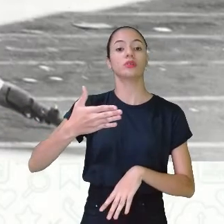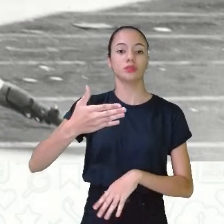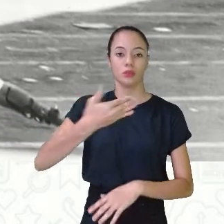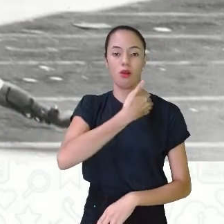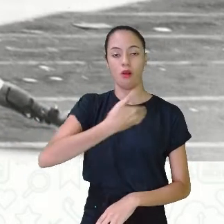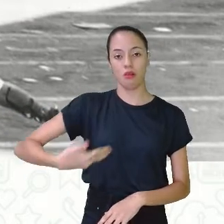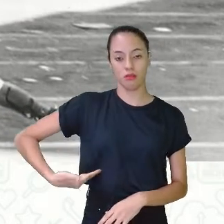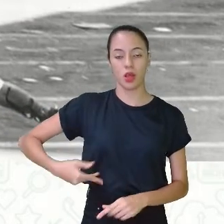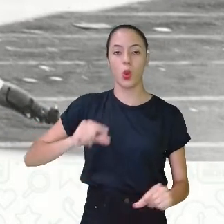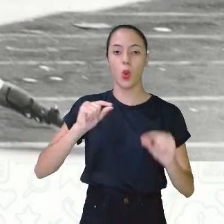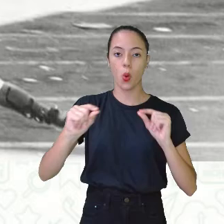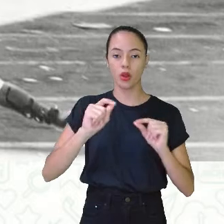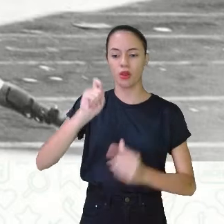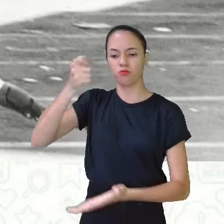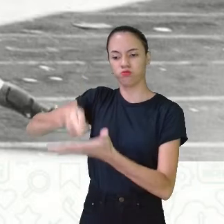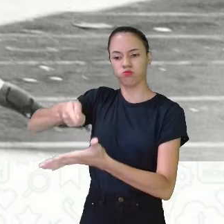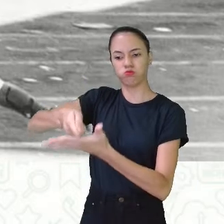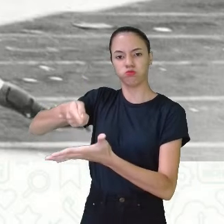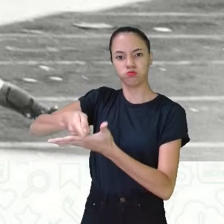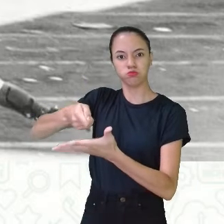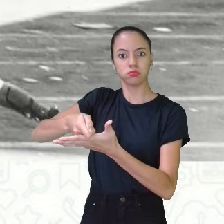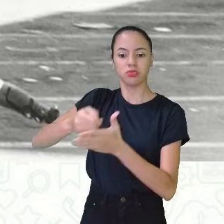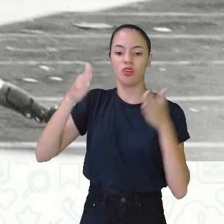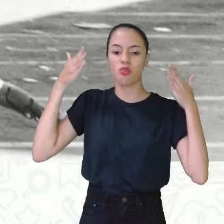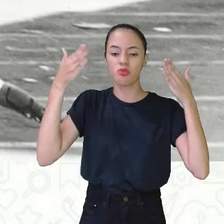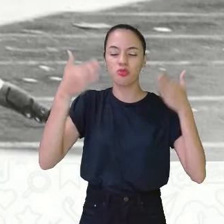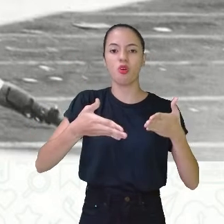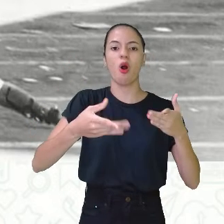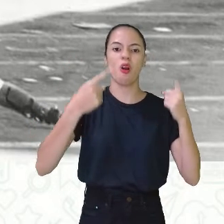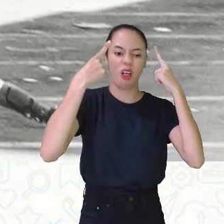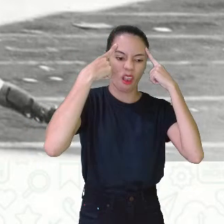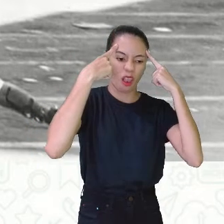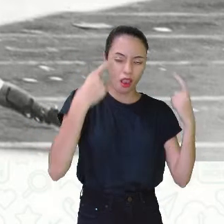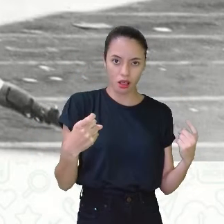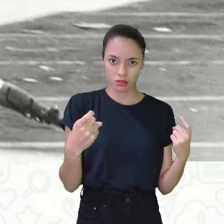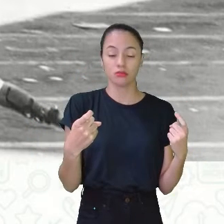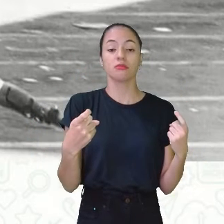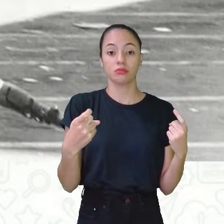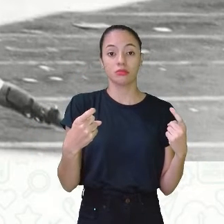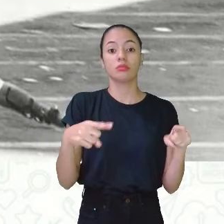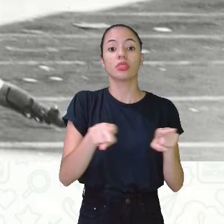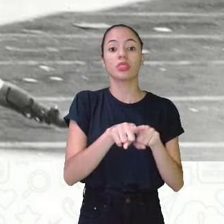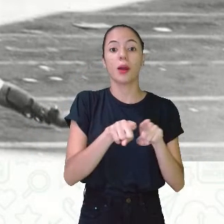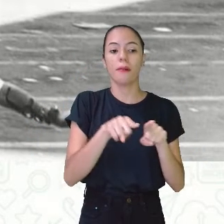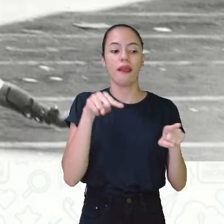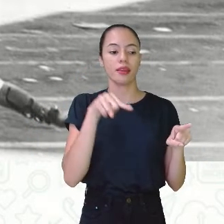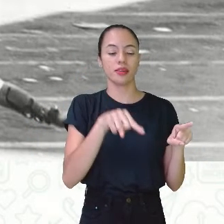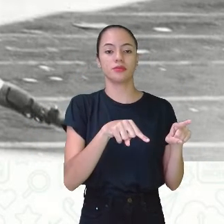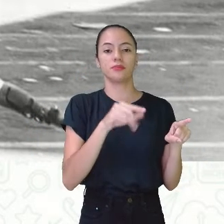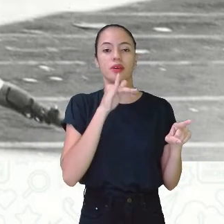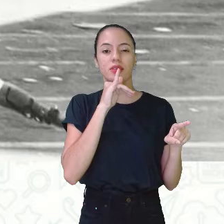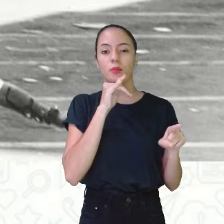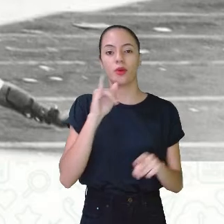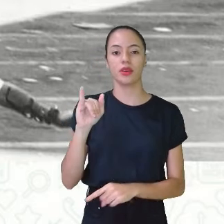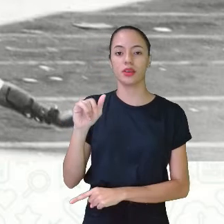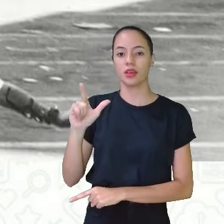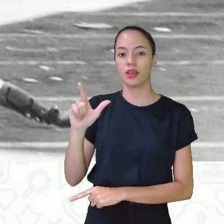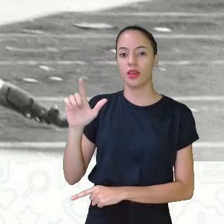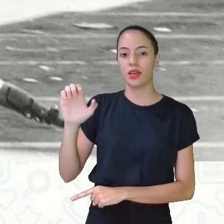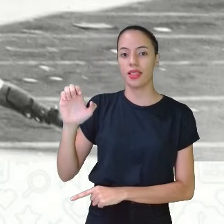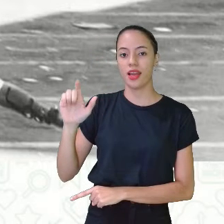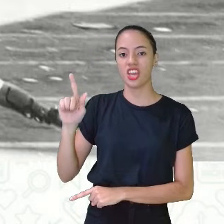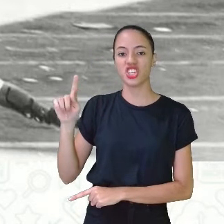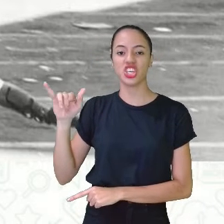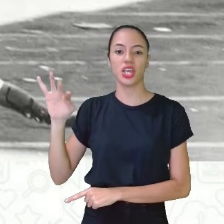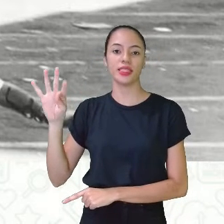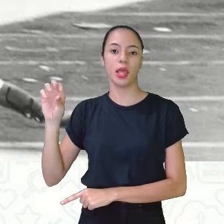autoritário mantido pela violência de caráter excepcional e ilegítimo, né? E a nossa